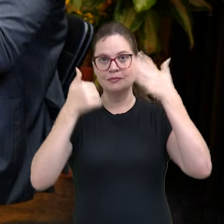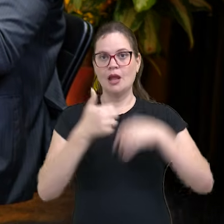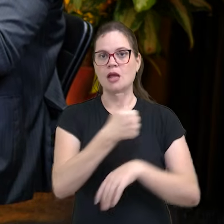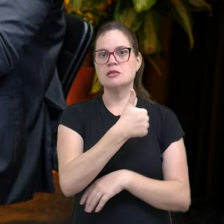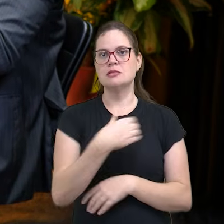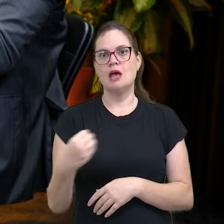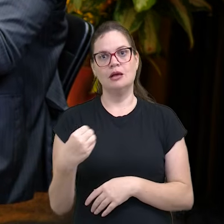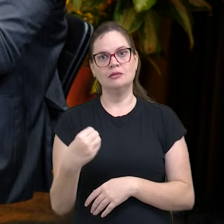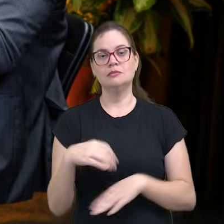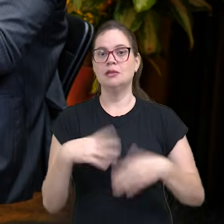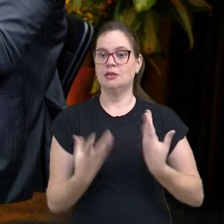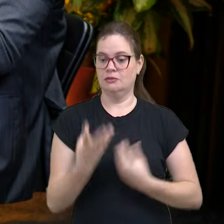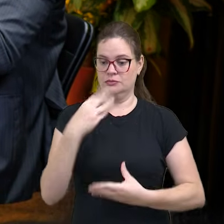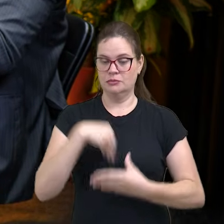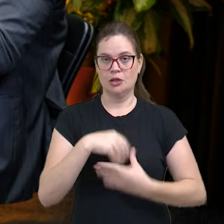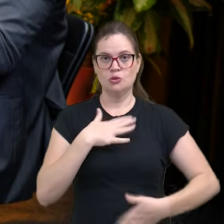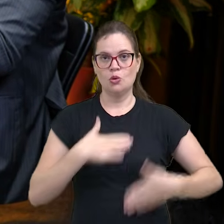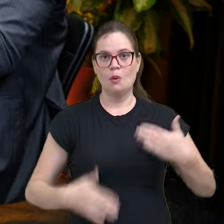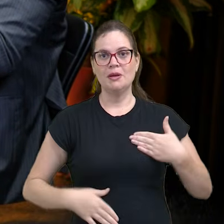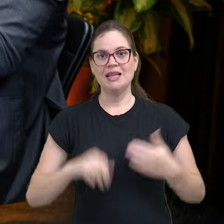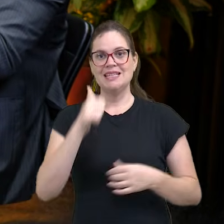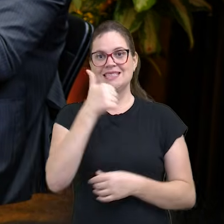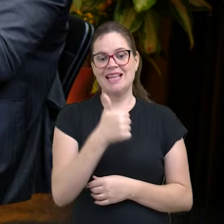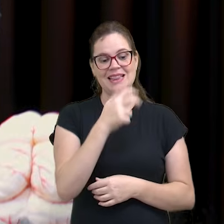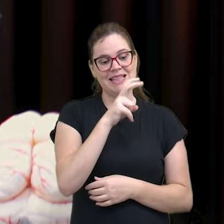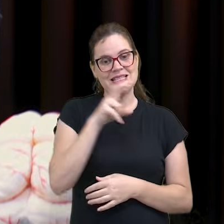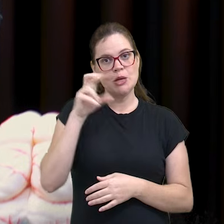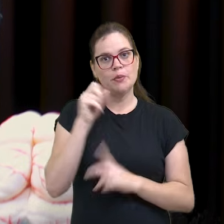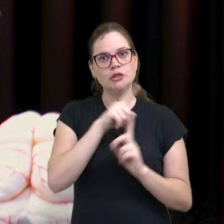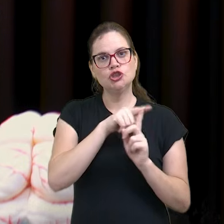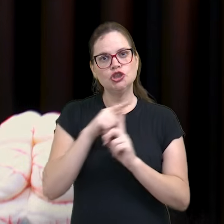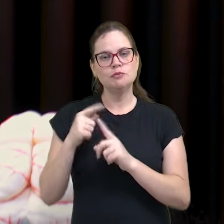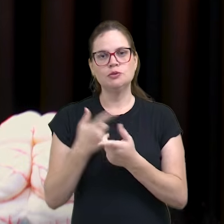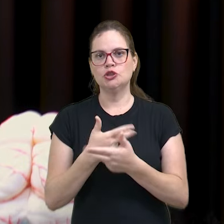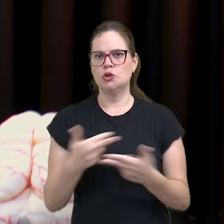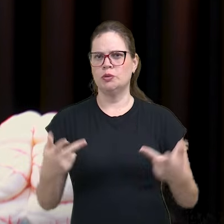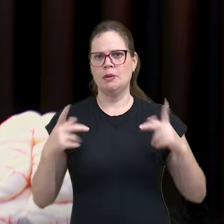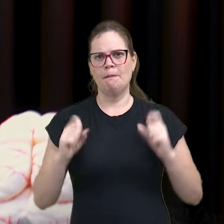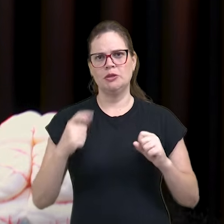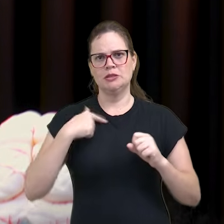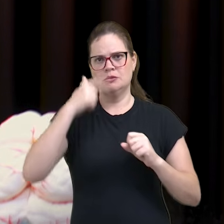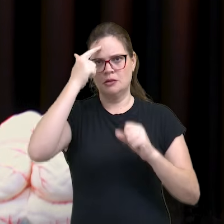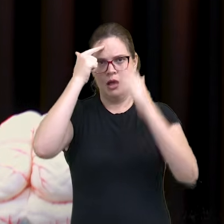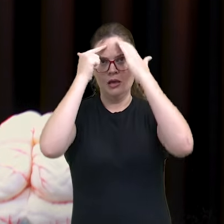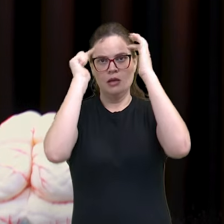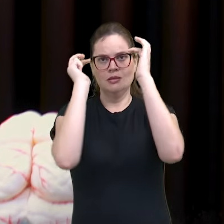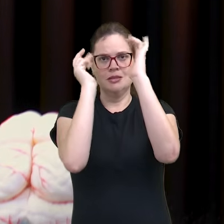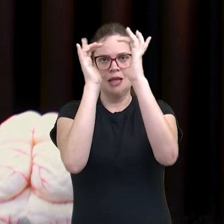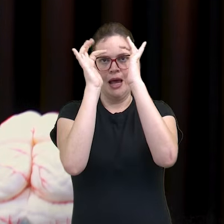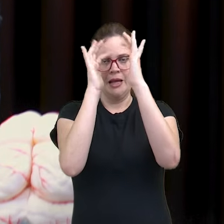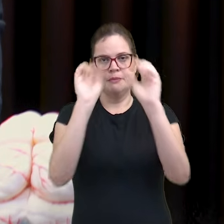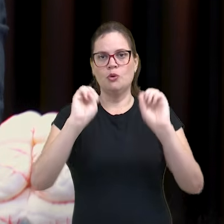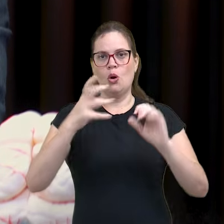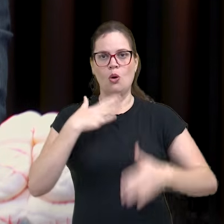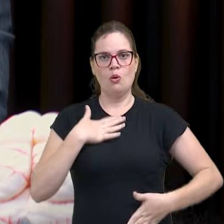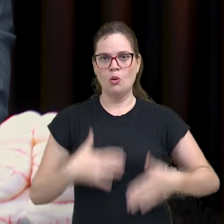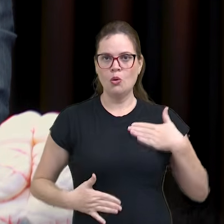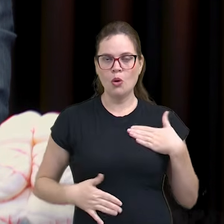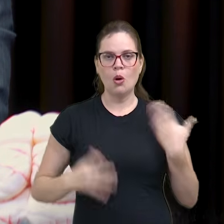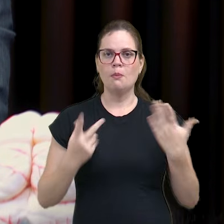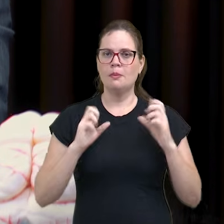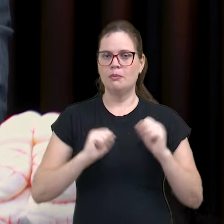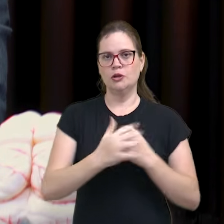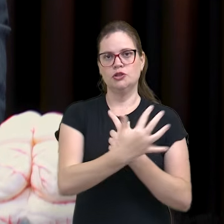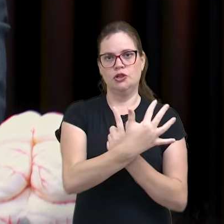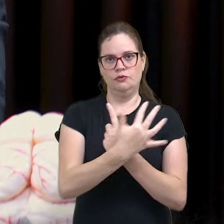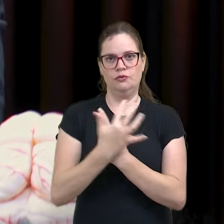falando de 150 elementos que fazem parte da nossa estrutura fisiológica, seja ela neural ou endócrina, e